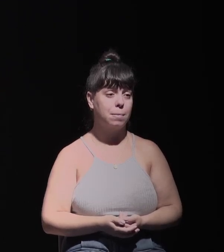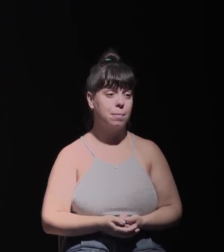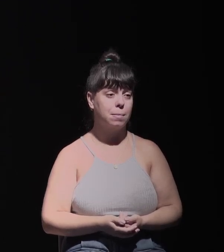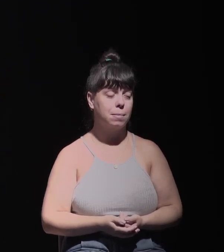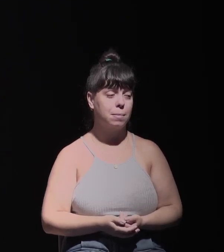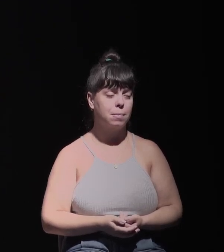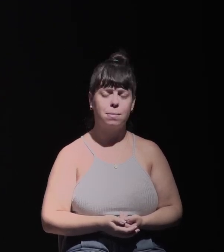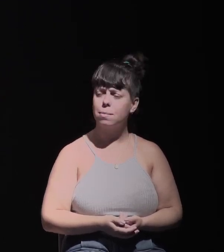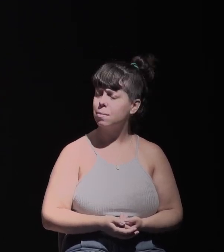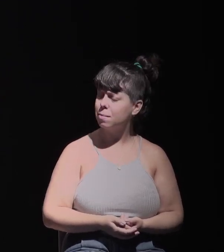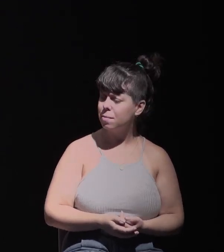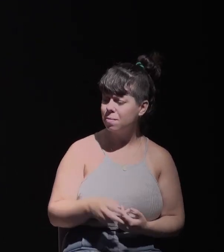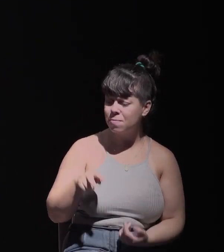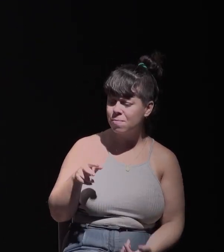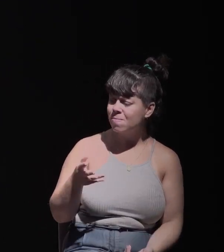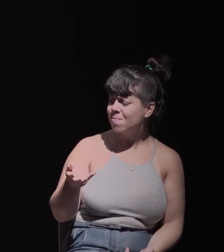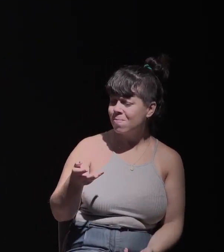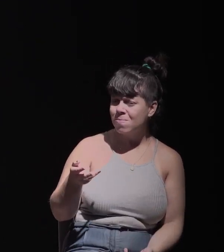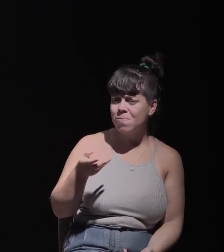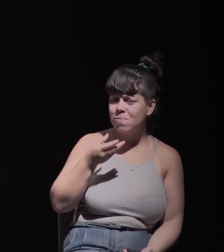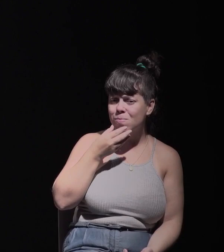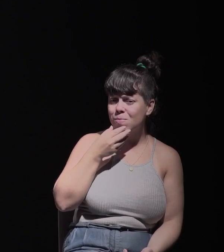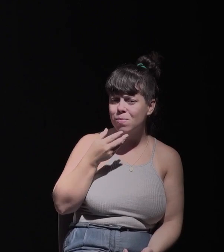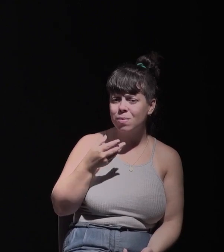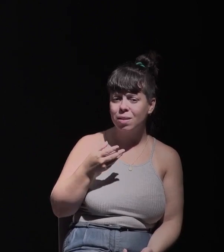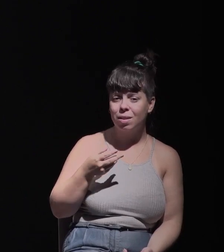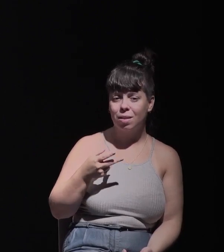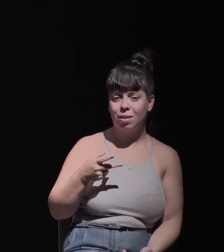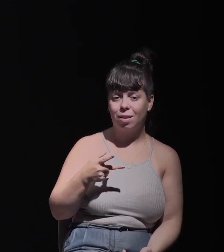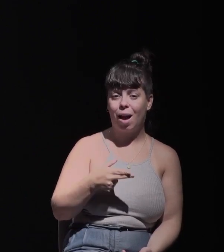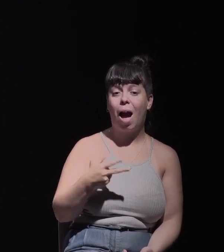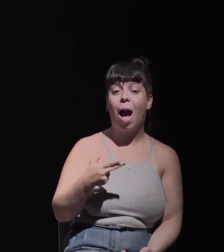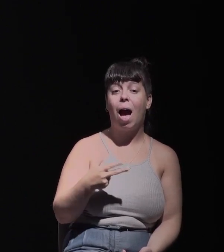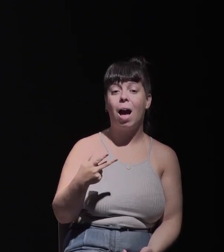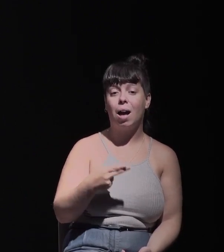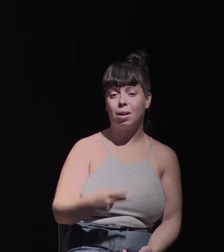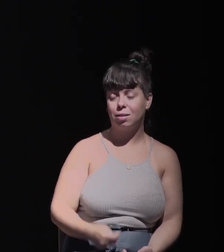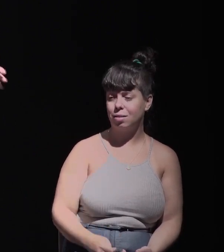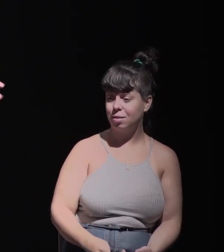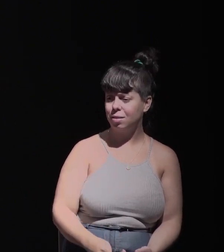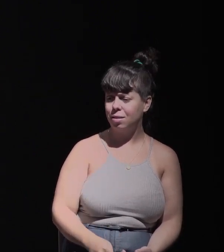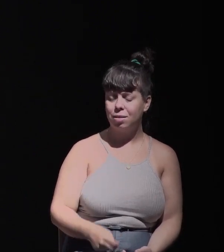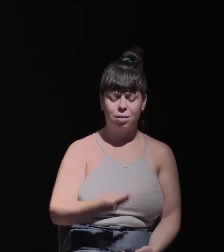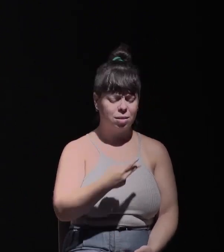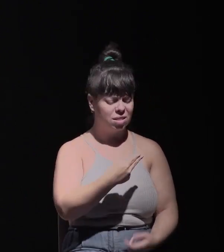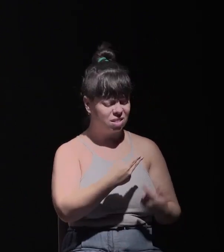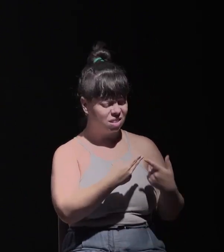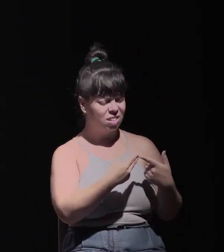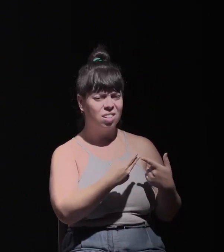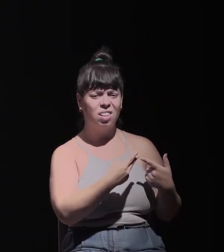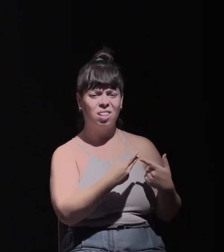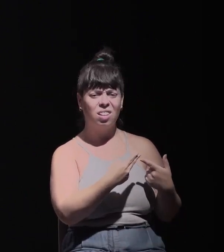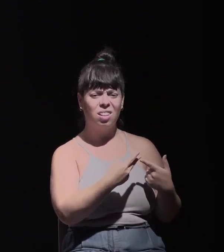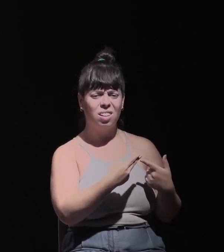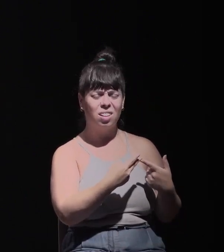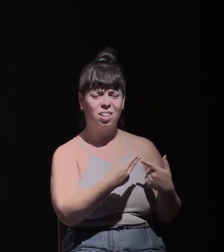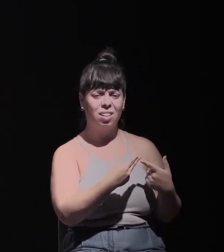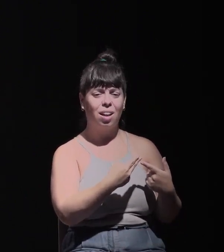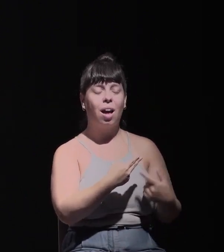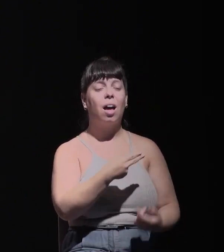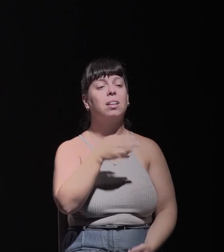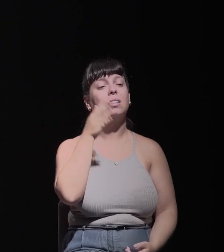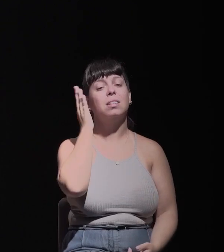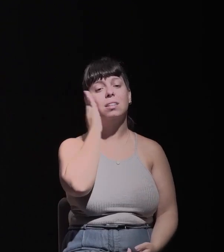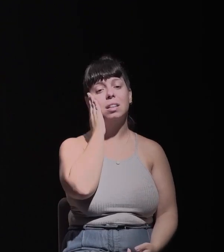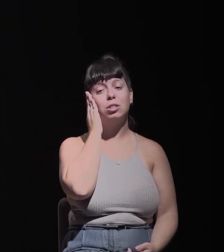Aí eu fiquei assim, mas que raio que é essa tesourinha, né? E aí eu entendi que elas se